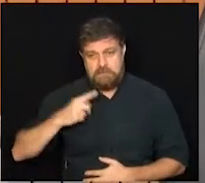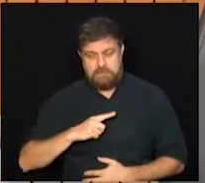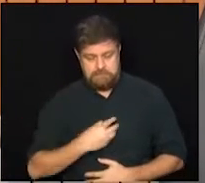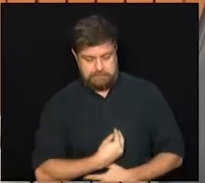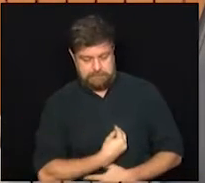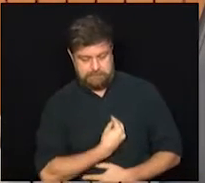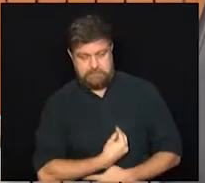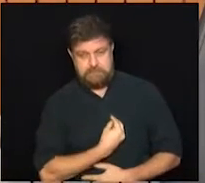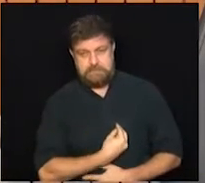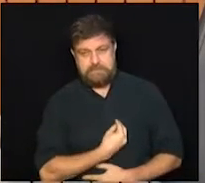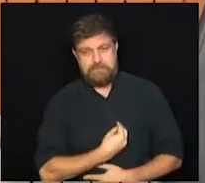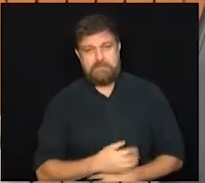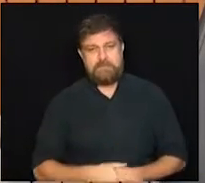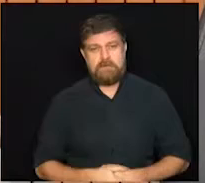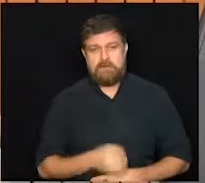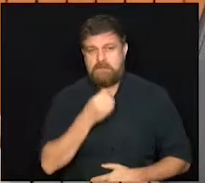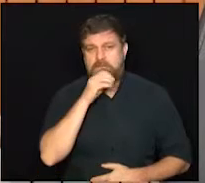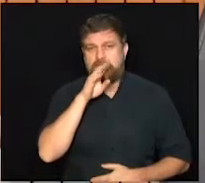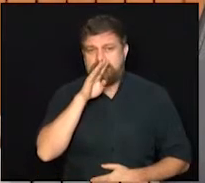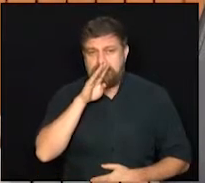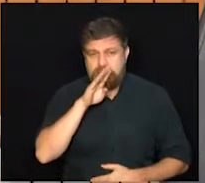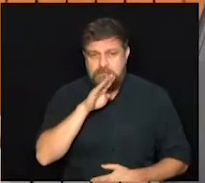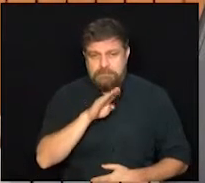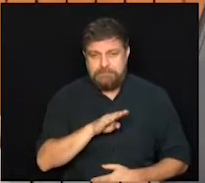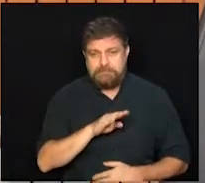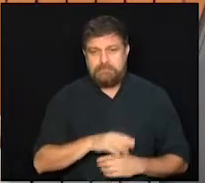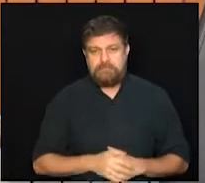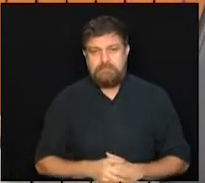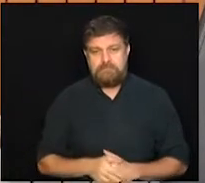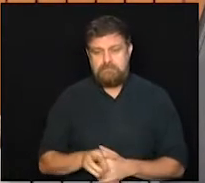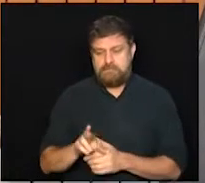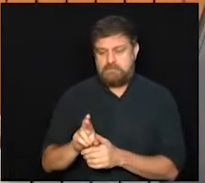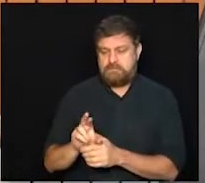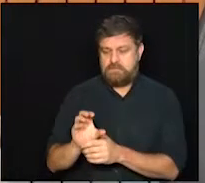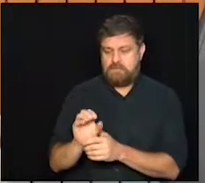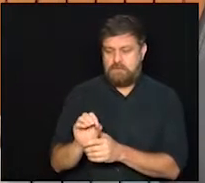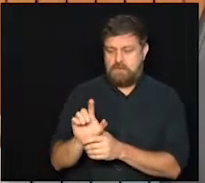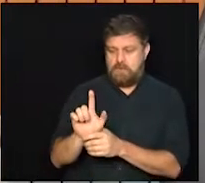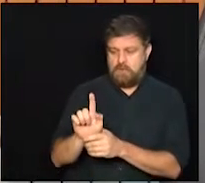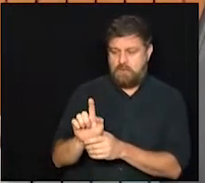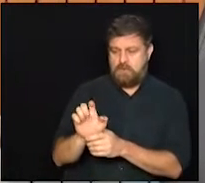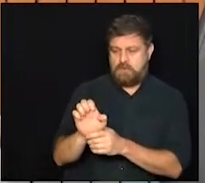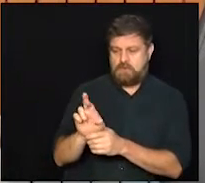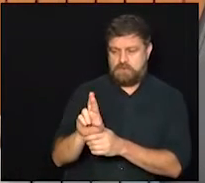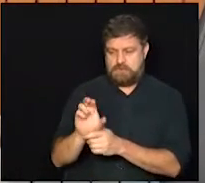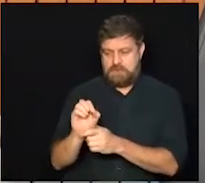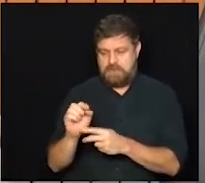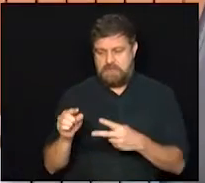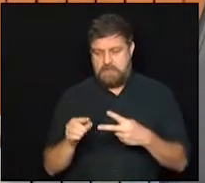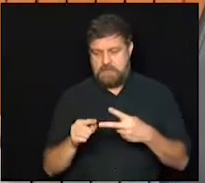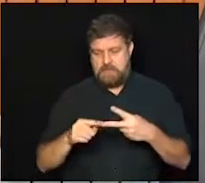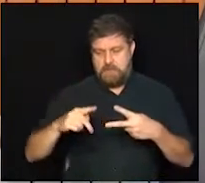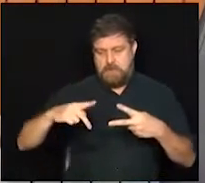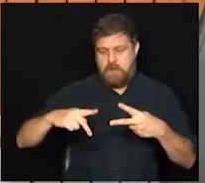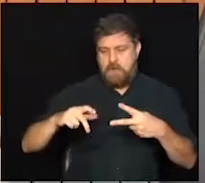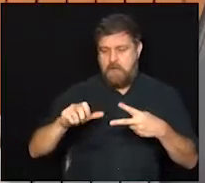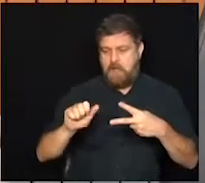reunião, boa tarde ao Rogério Sotile, ao Paulo Mariante, que está